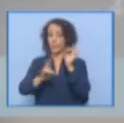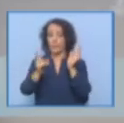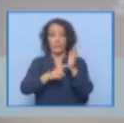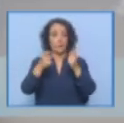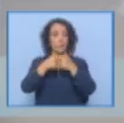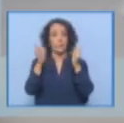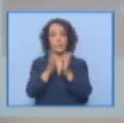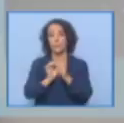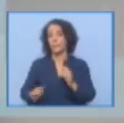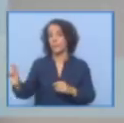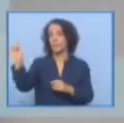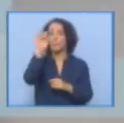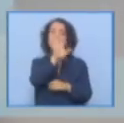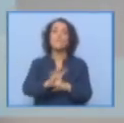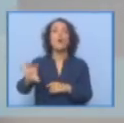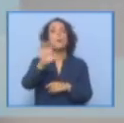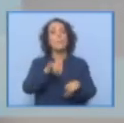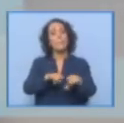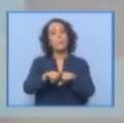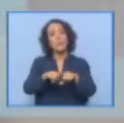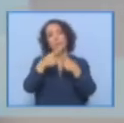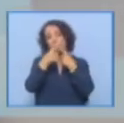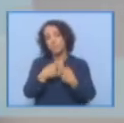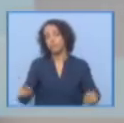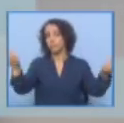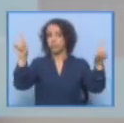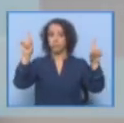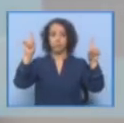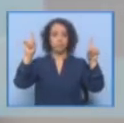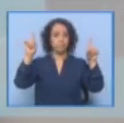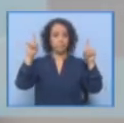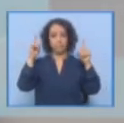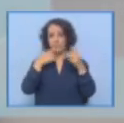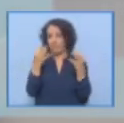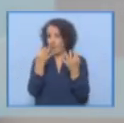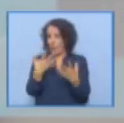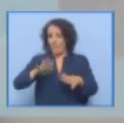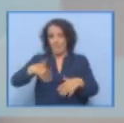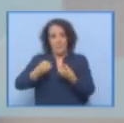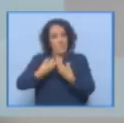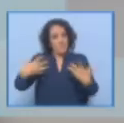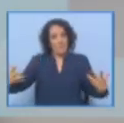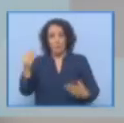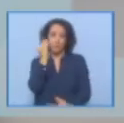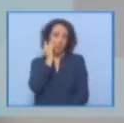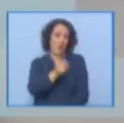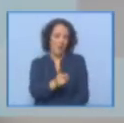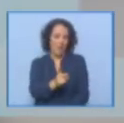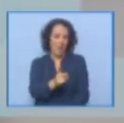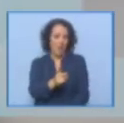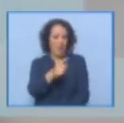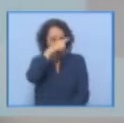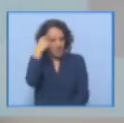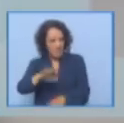em todo o lado. É uma outra forma de fazer política e já é completamente incontornável que ela seja feita dessa feita. Será uma forma mais ambígua de fazer